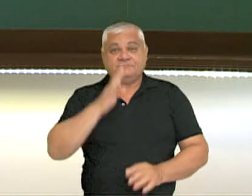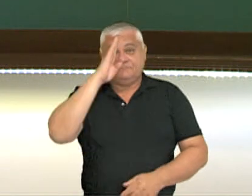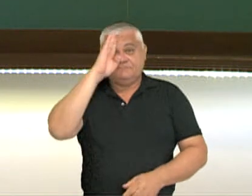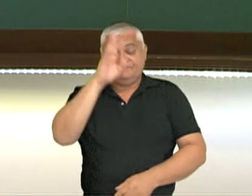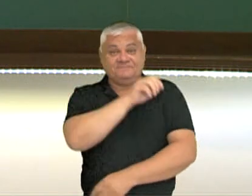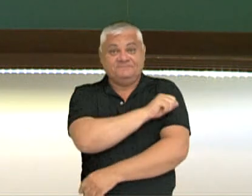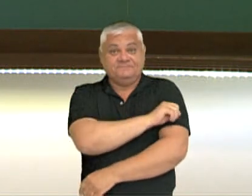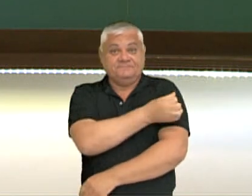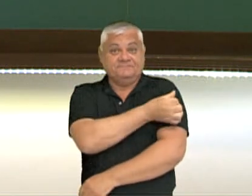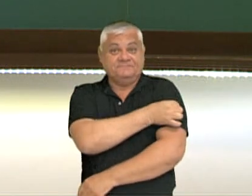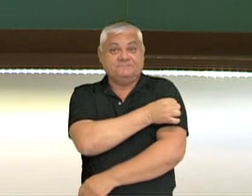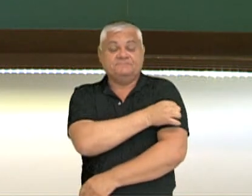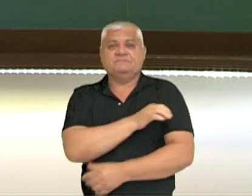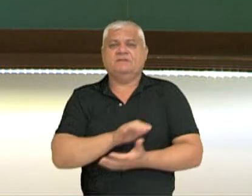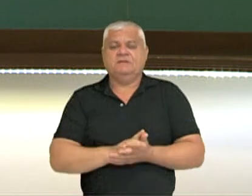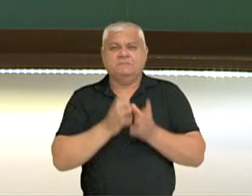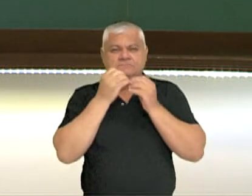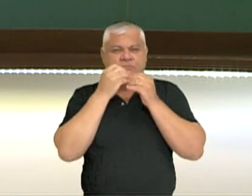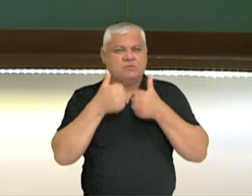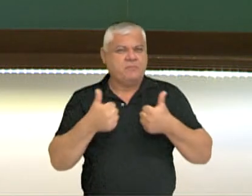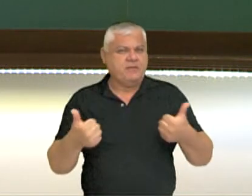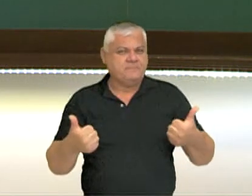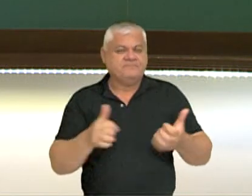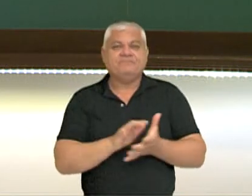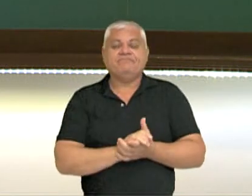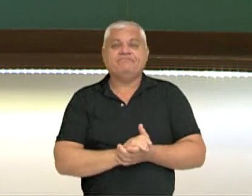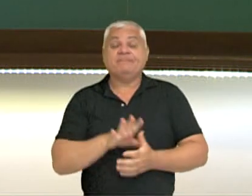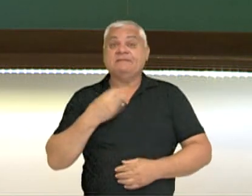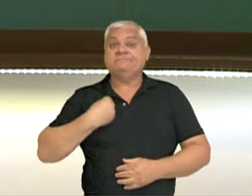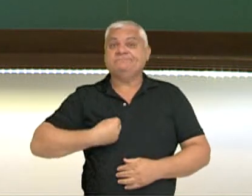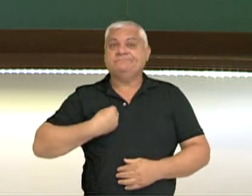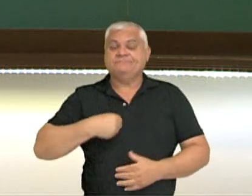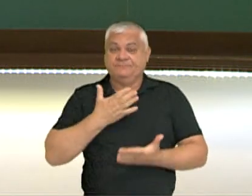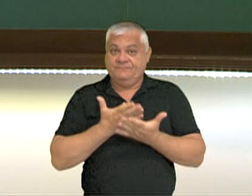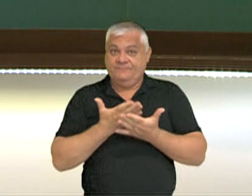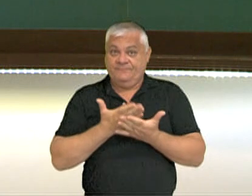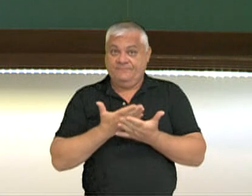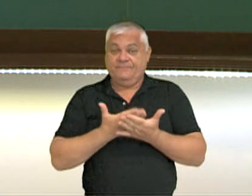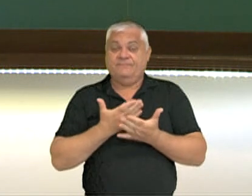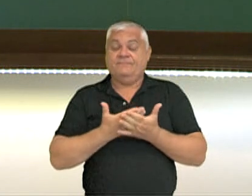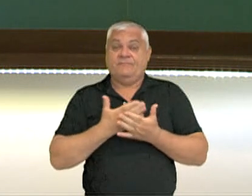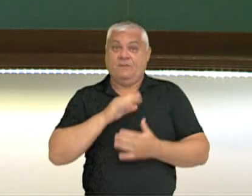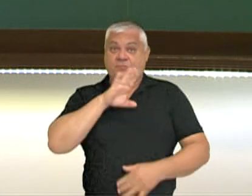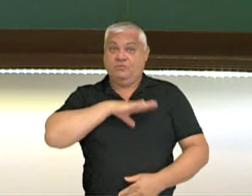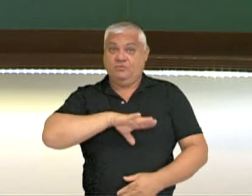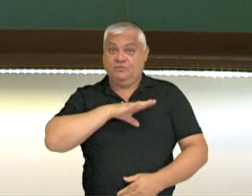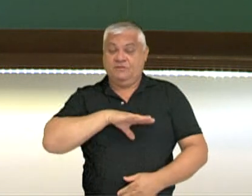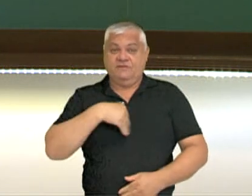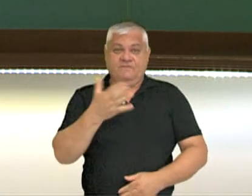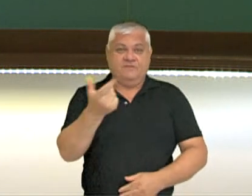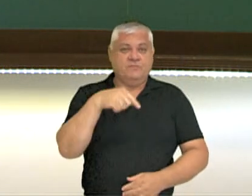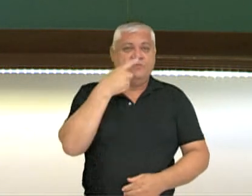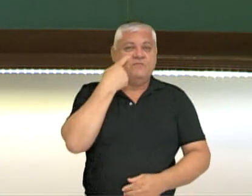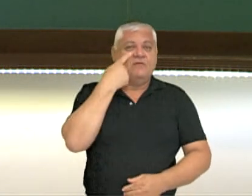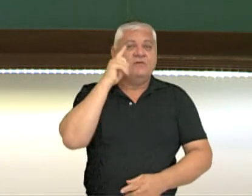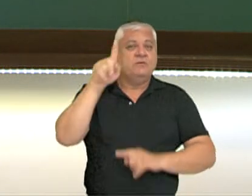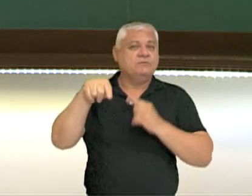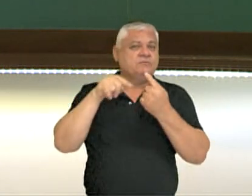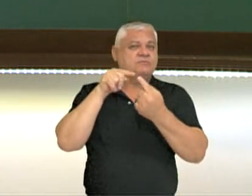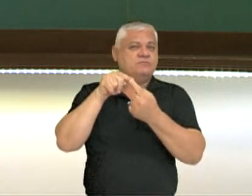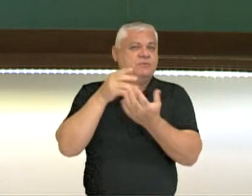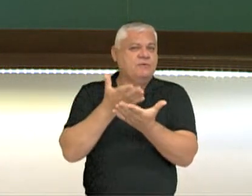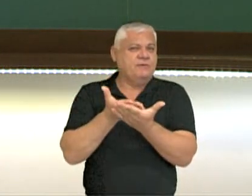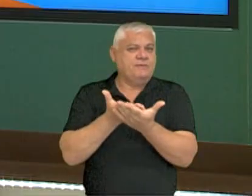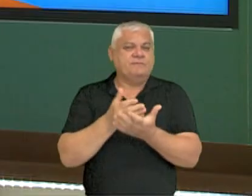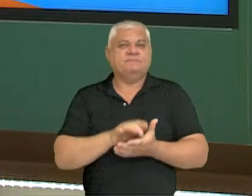Olá, alunos do sexto ano, tudo bem com você? Estamos iniciando mais uma aula de língua portuguesa. Vamos conferir juntos os objetivos